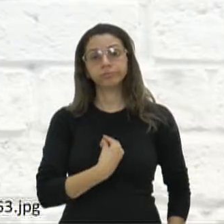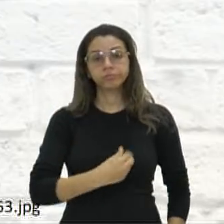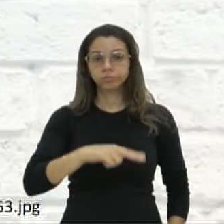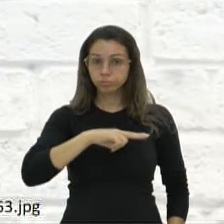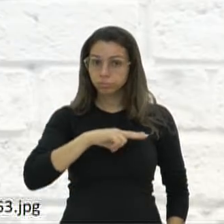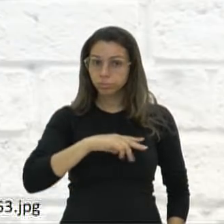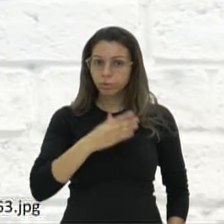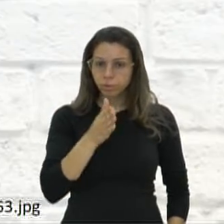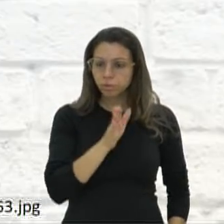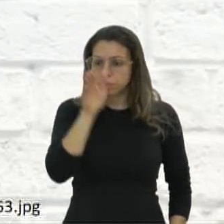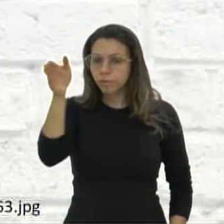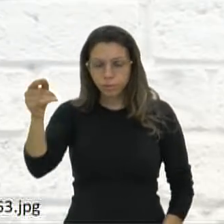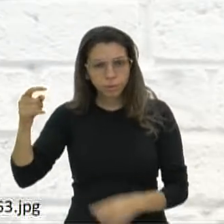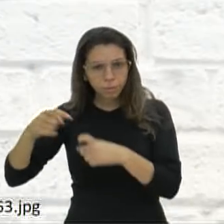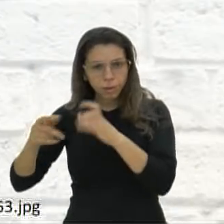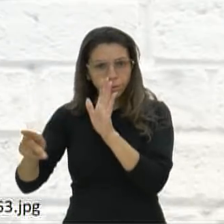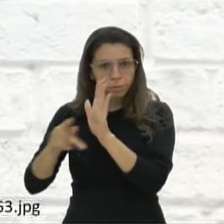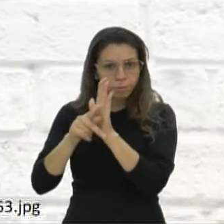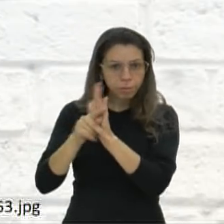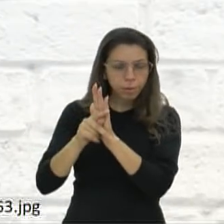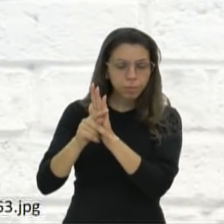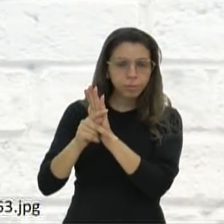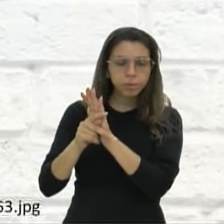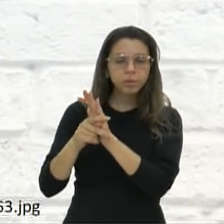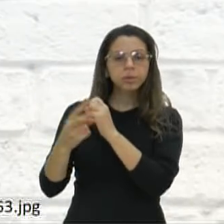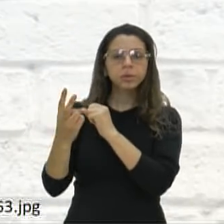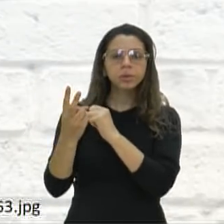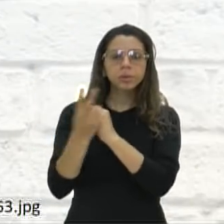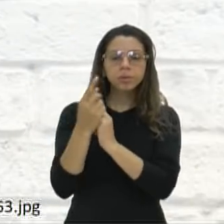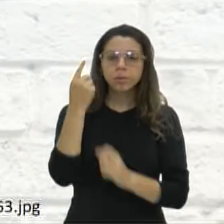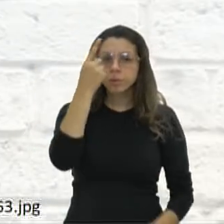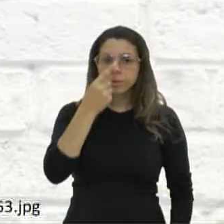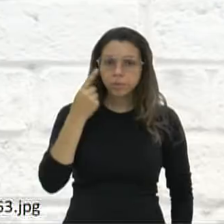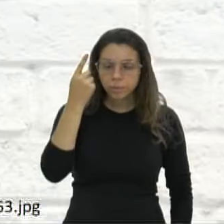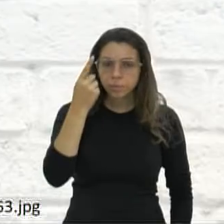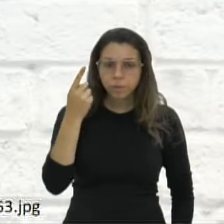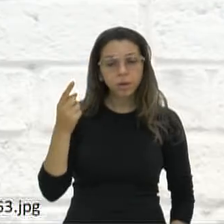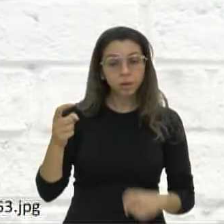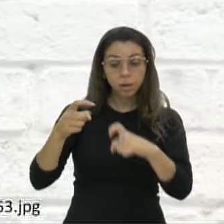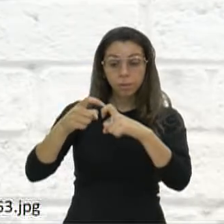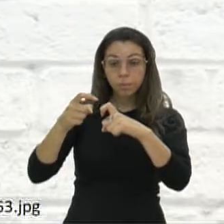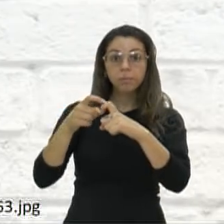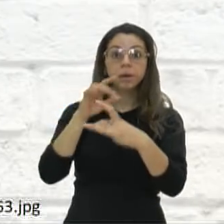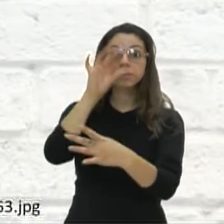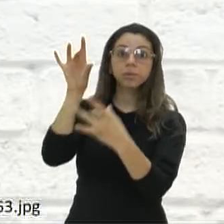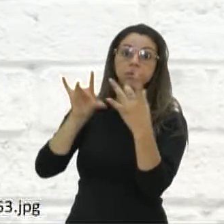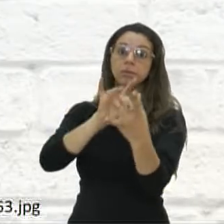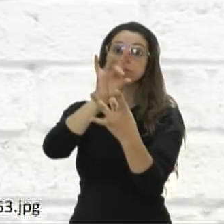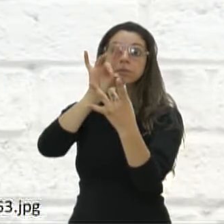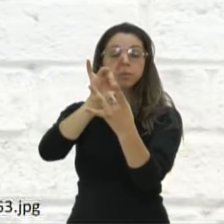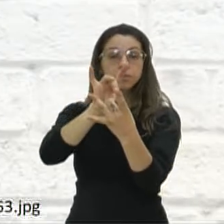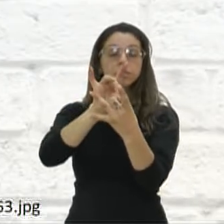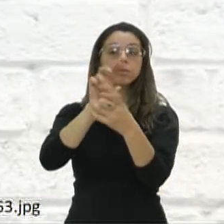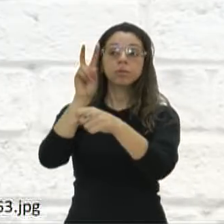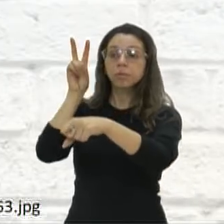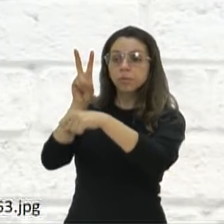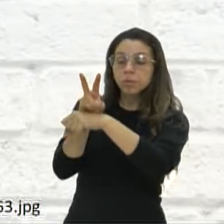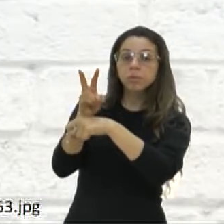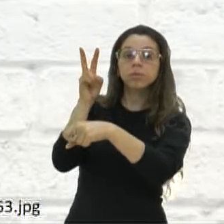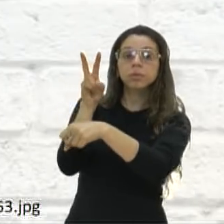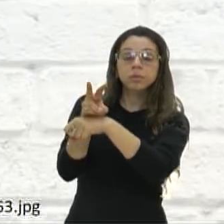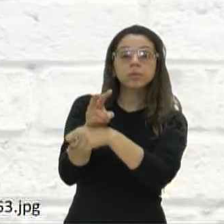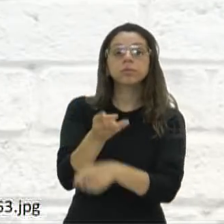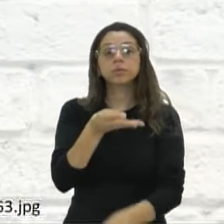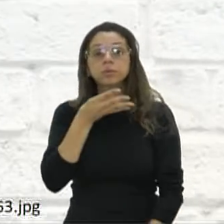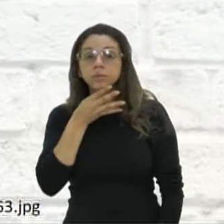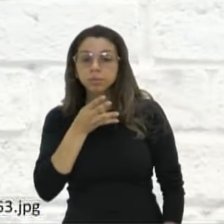já foi ao oftalmologista? Que é aquele médico especializado, ele trata, ele